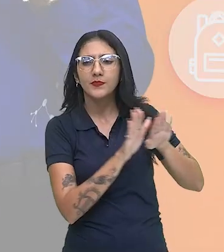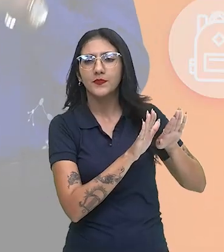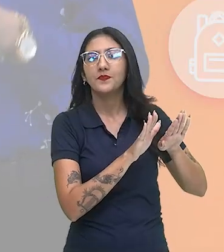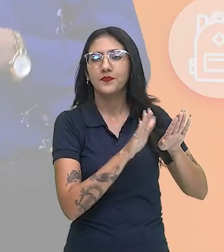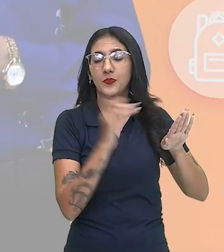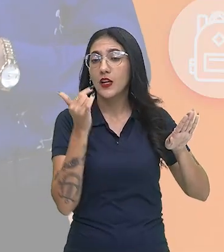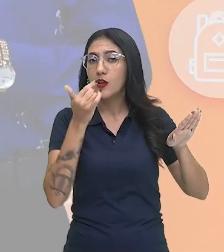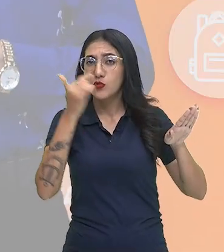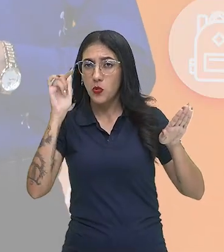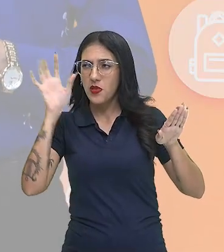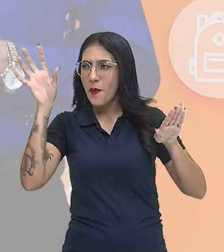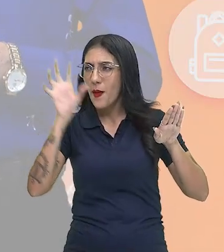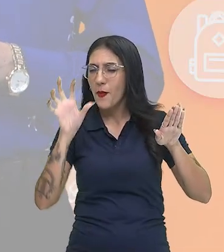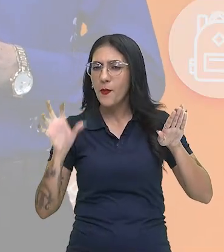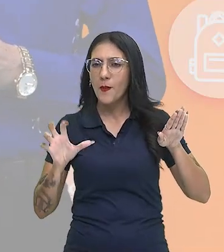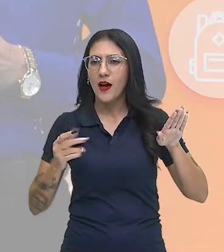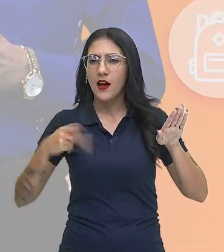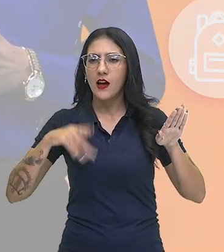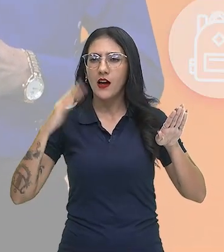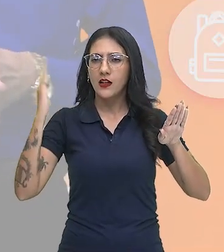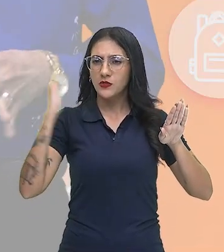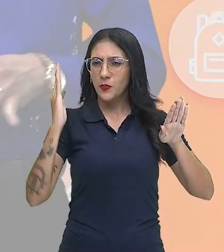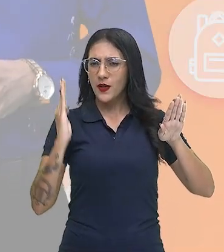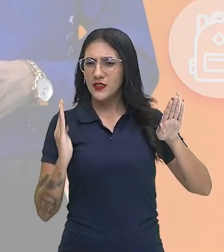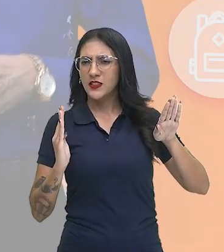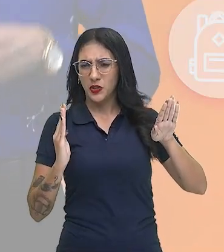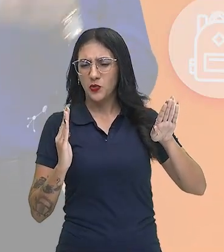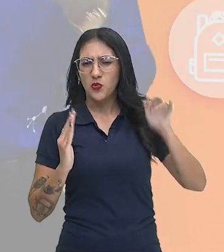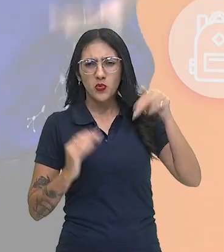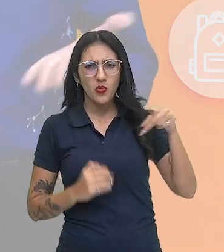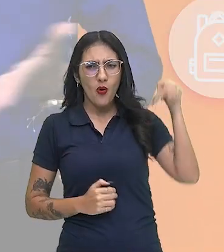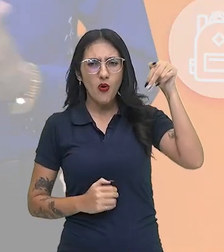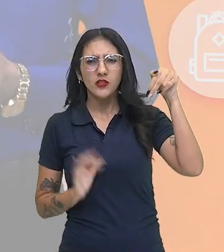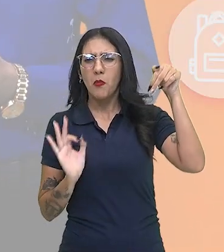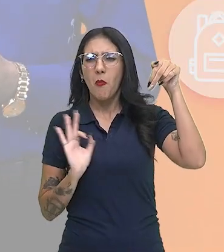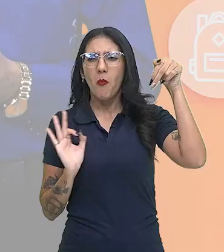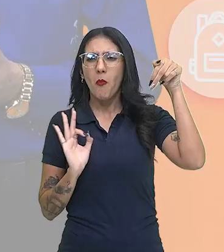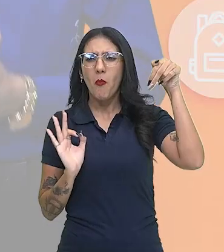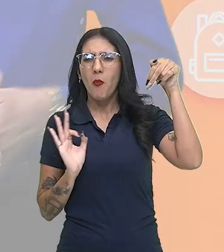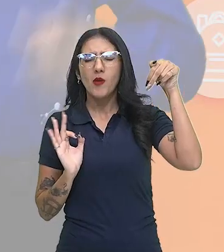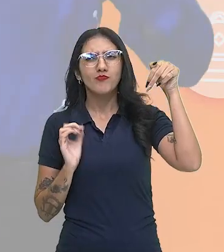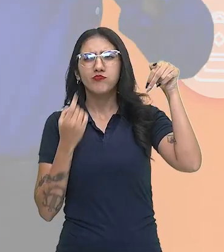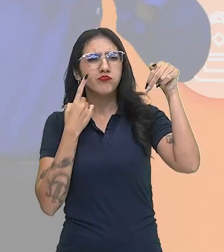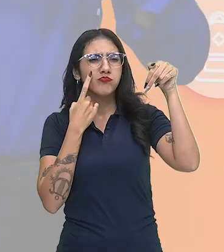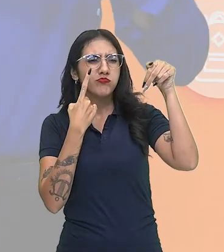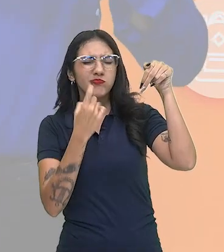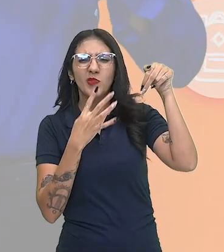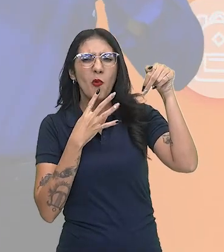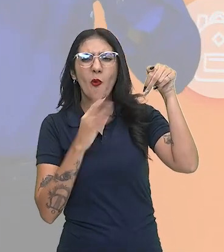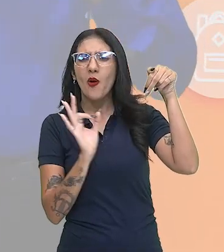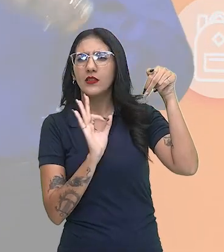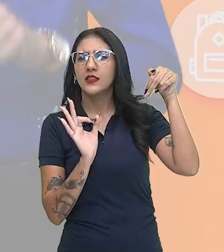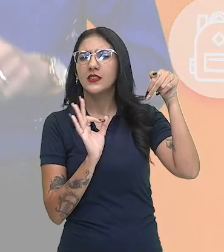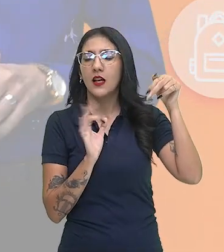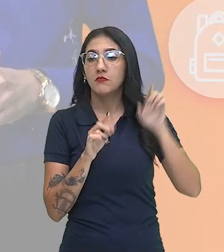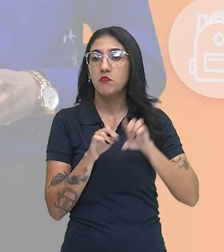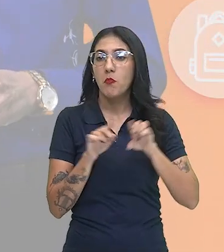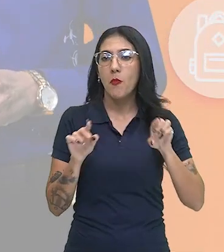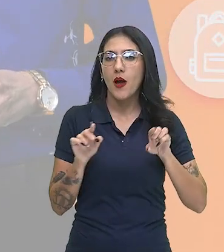as outras regiões brasileiras, que não o norte, não conhecia muito bem a Amazônia. Mas o governo